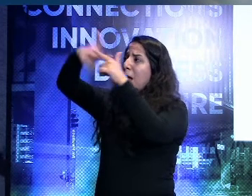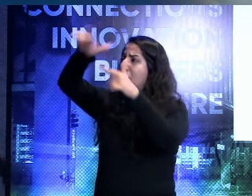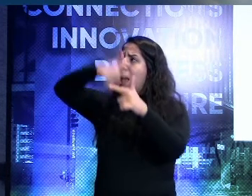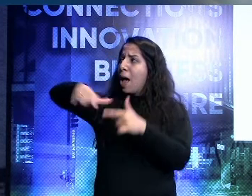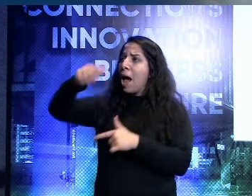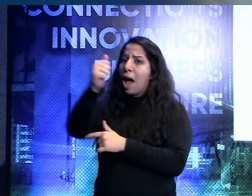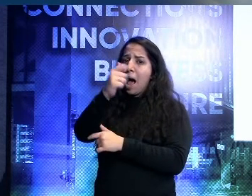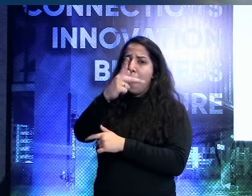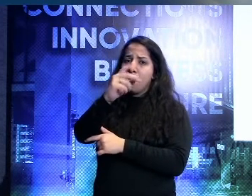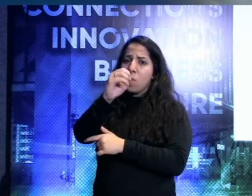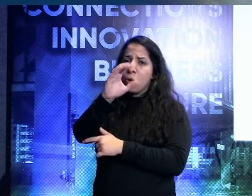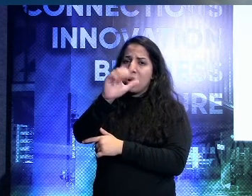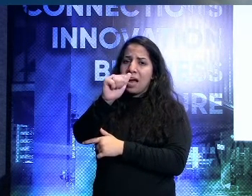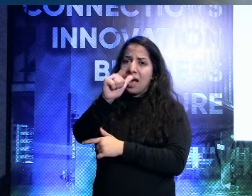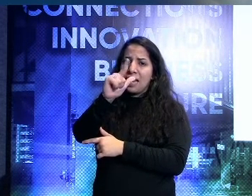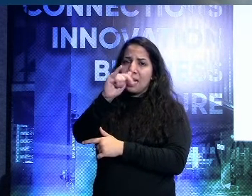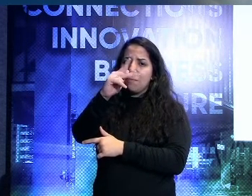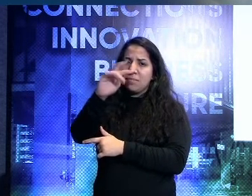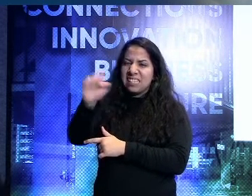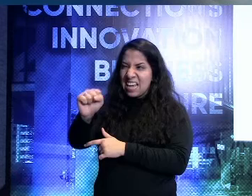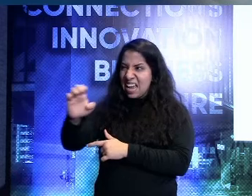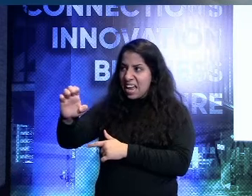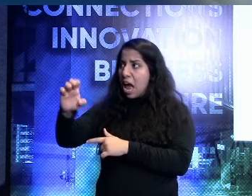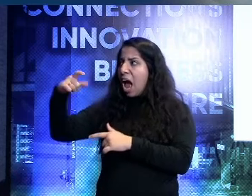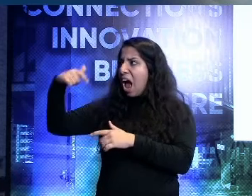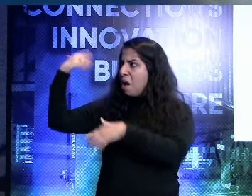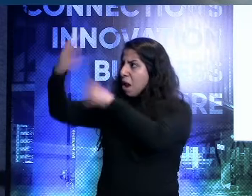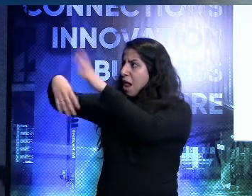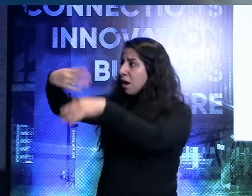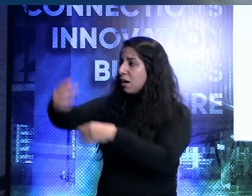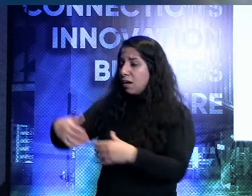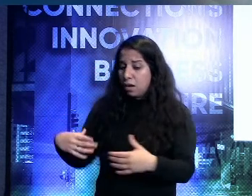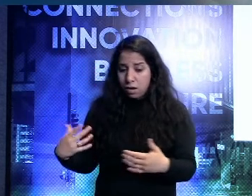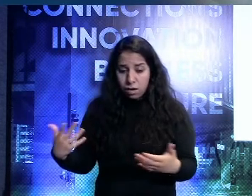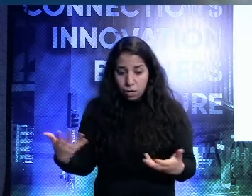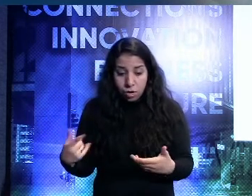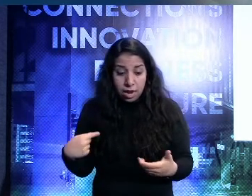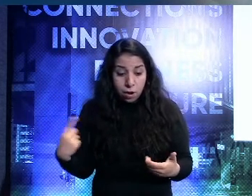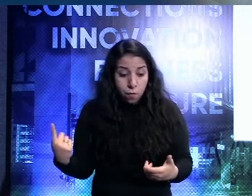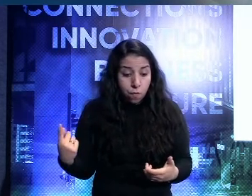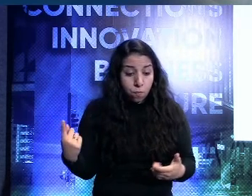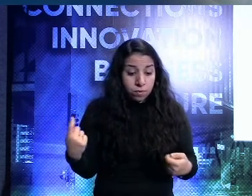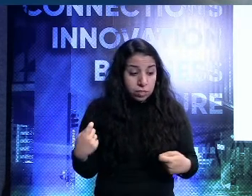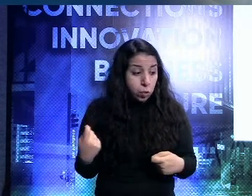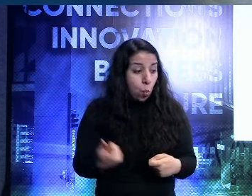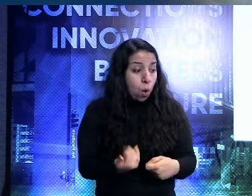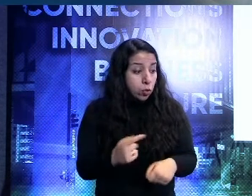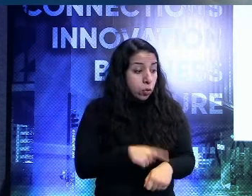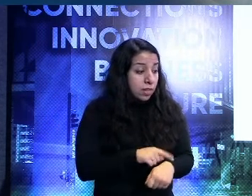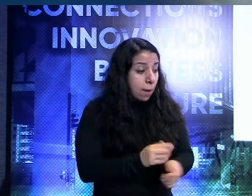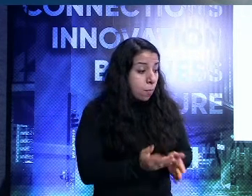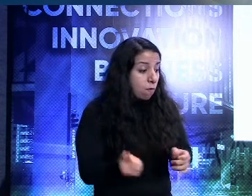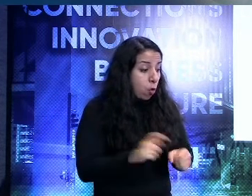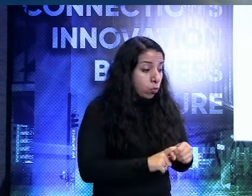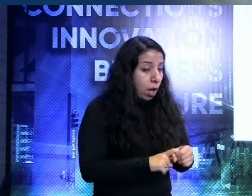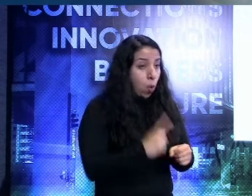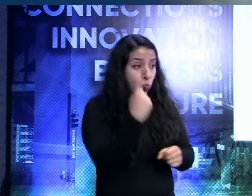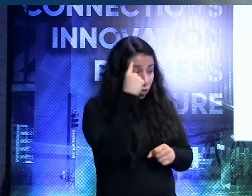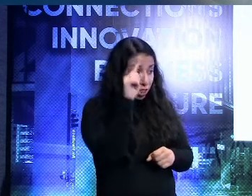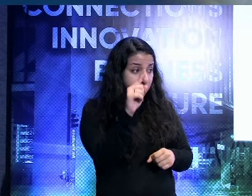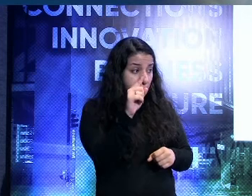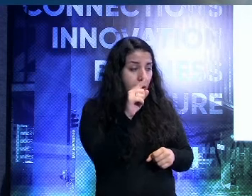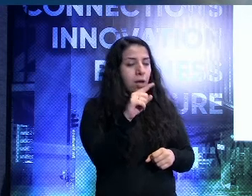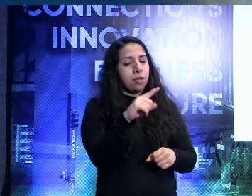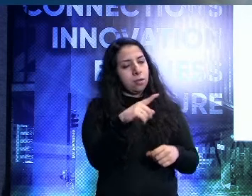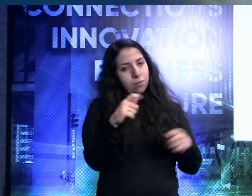vender, não faz sentido, a gente tem que repensar o nosso modelo. Beleza? E aí, de novo, modelo de COE. O que